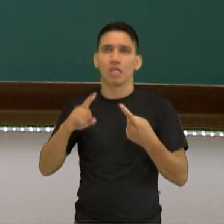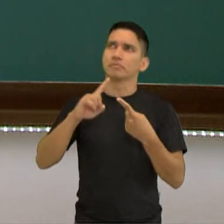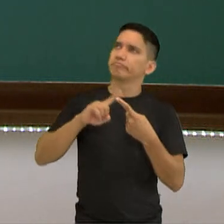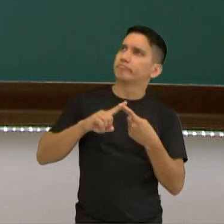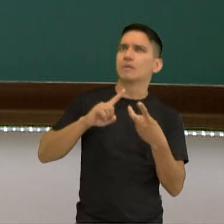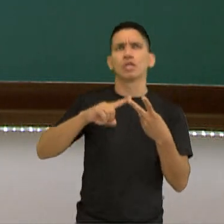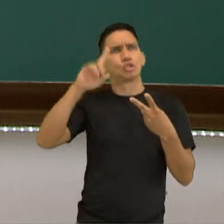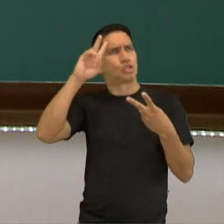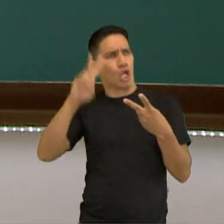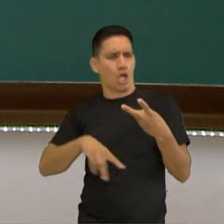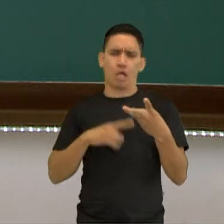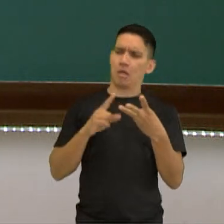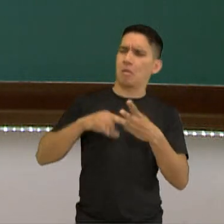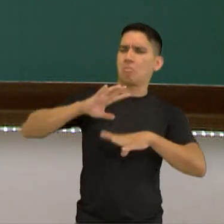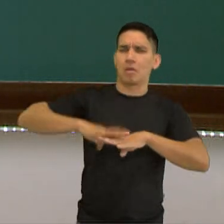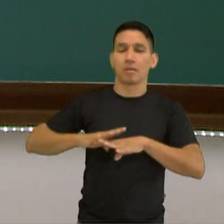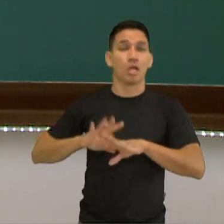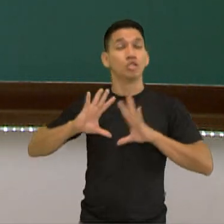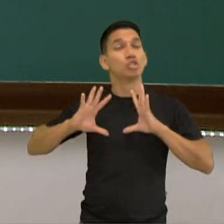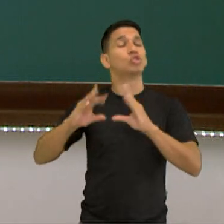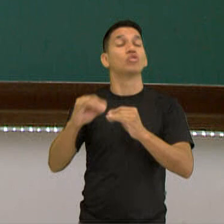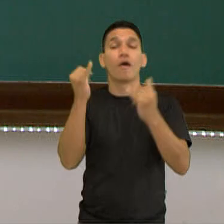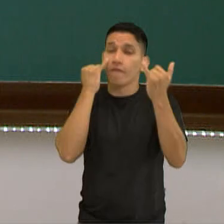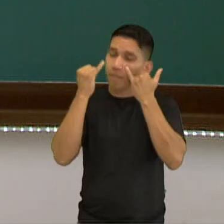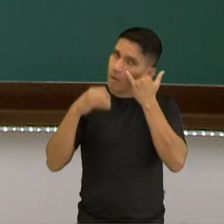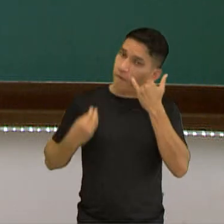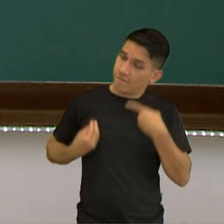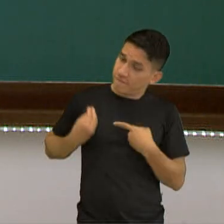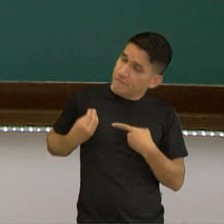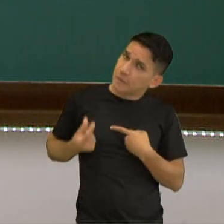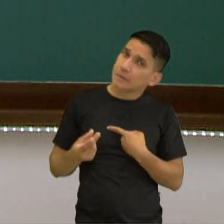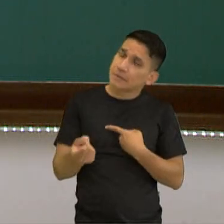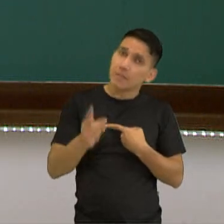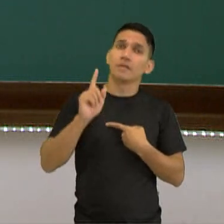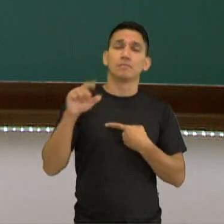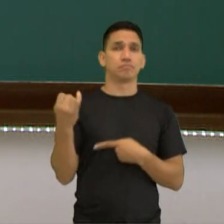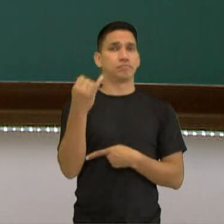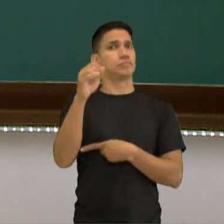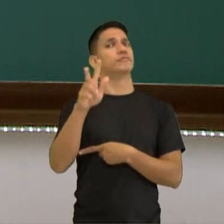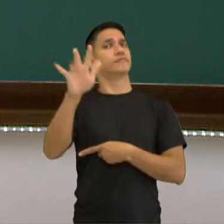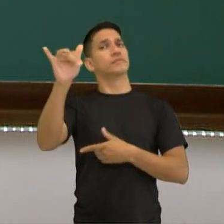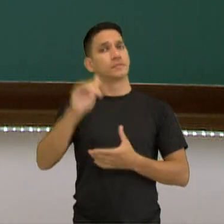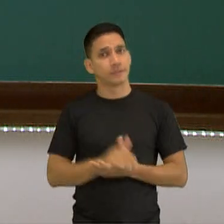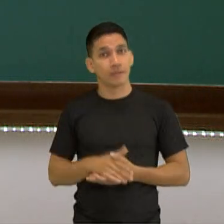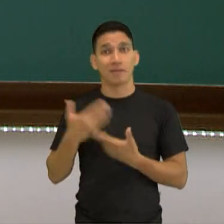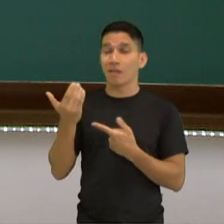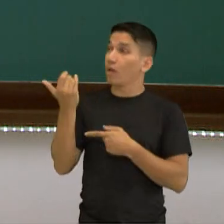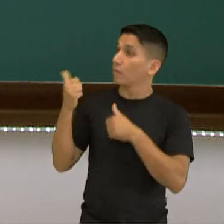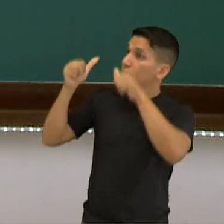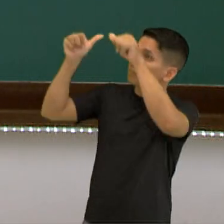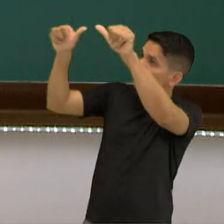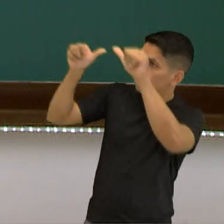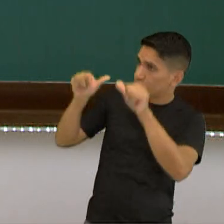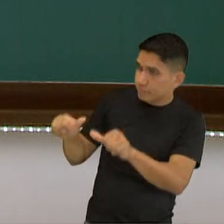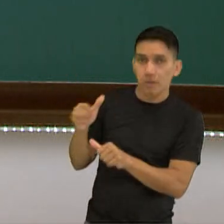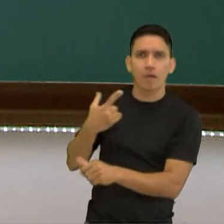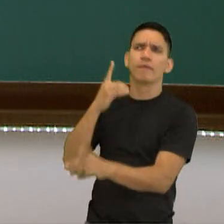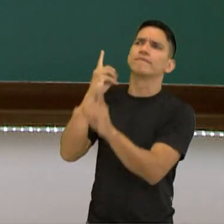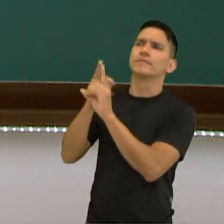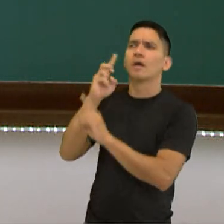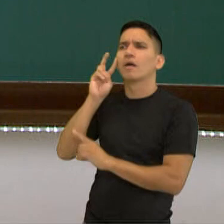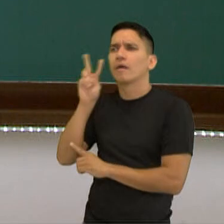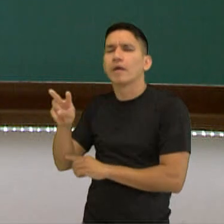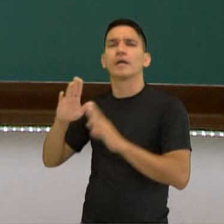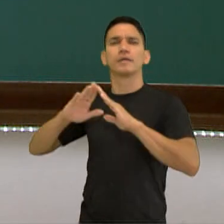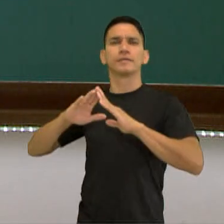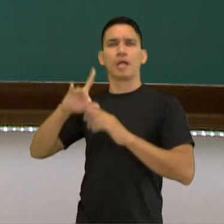essas informações são importantes para a nossa vida. Então, esses cartazes que a gente encontra em posto de